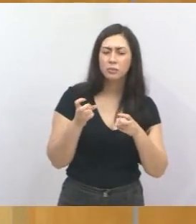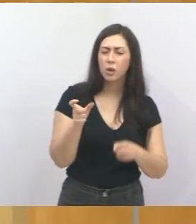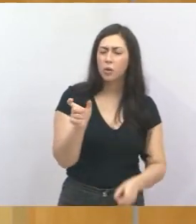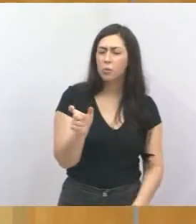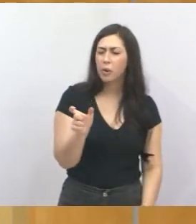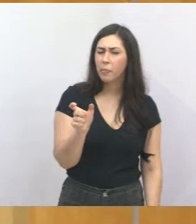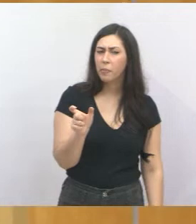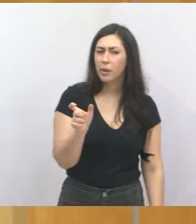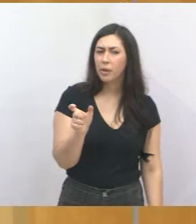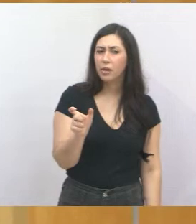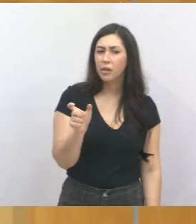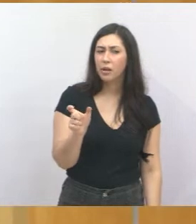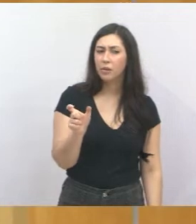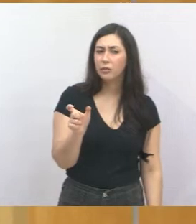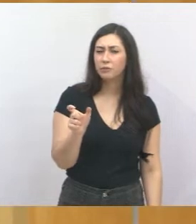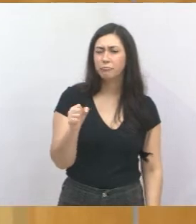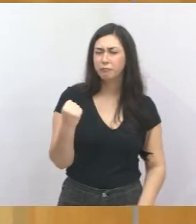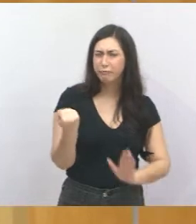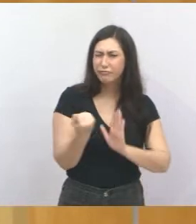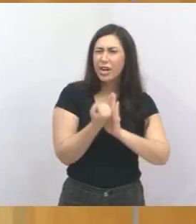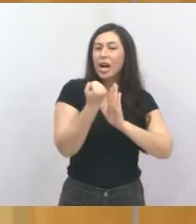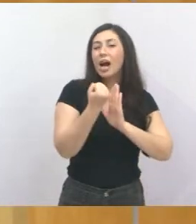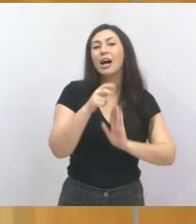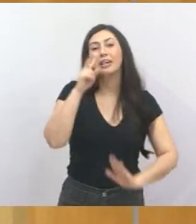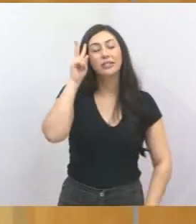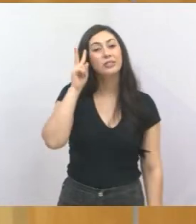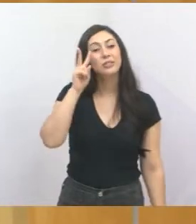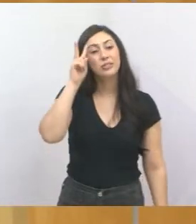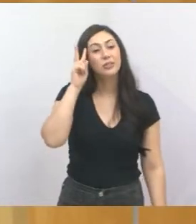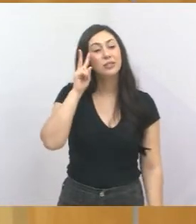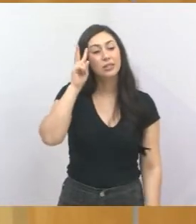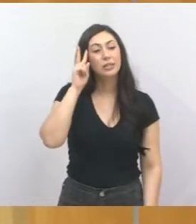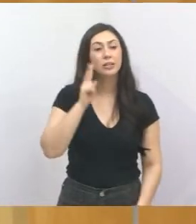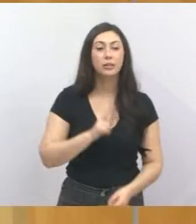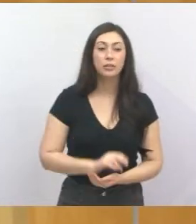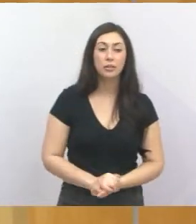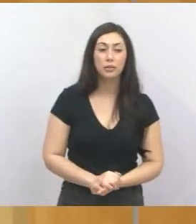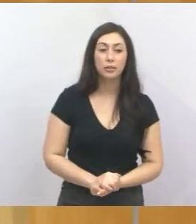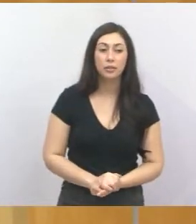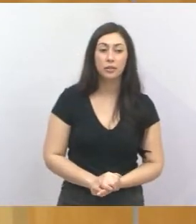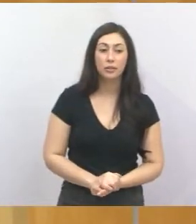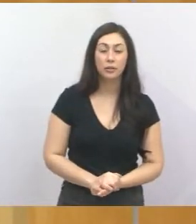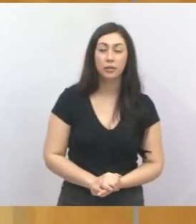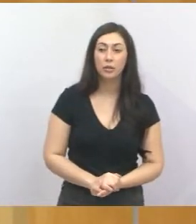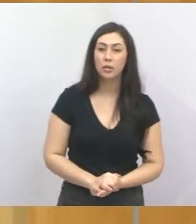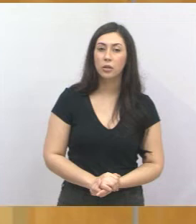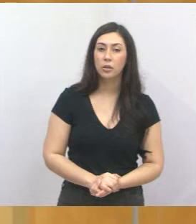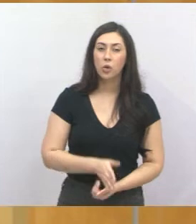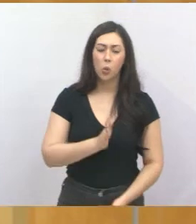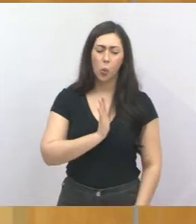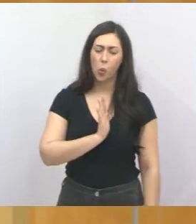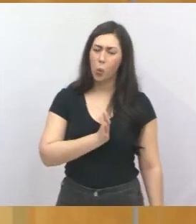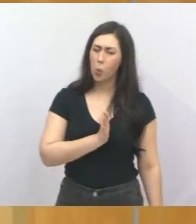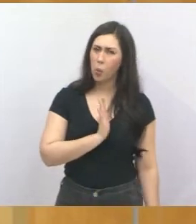que marcou muito a história do homenageado, que foi coração.